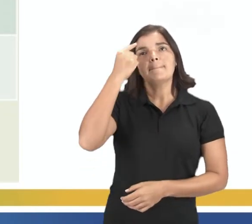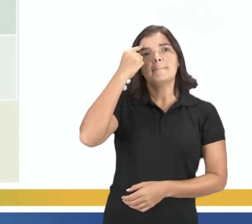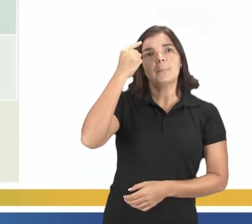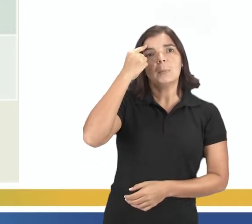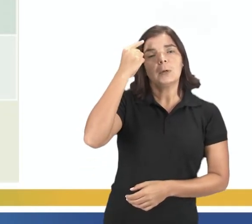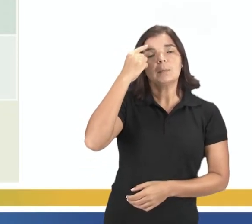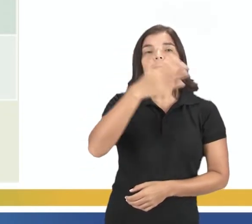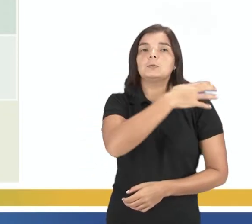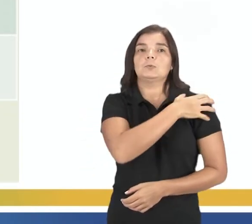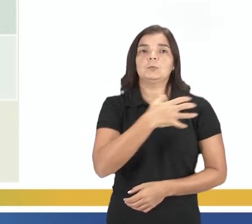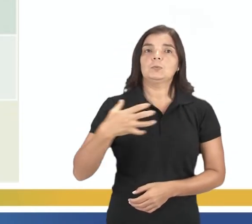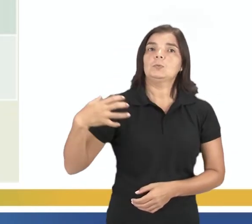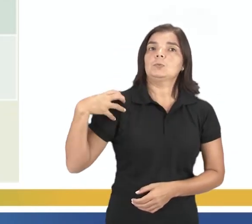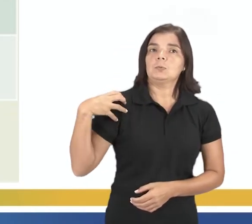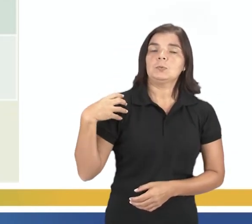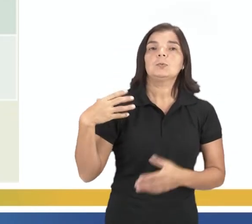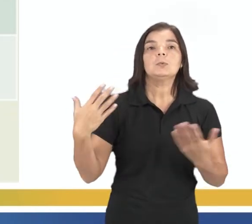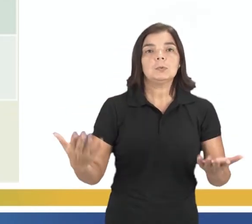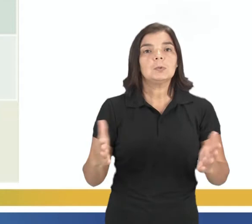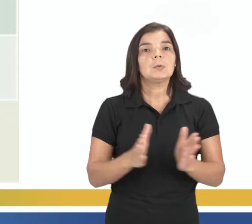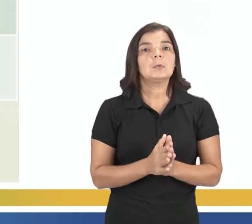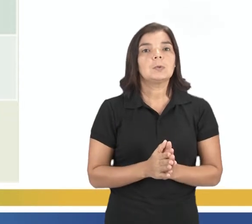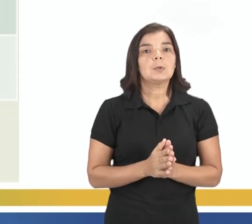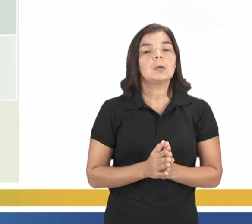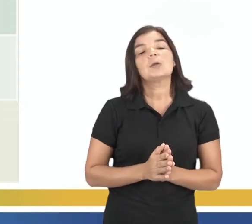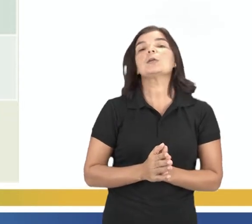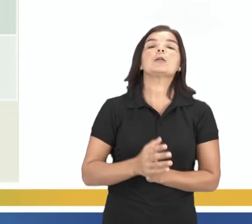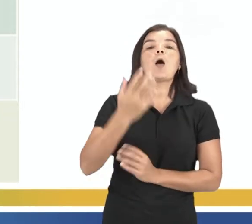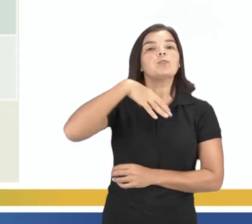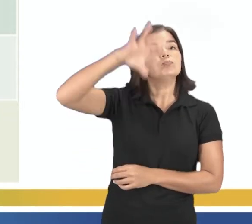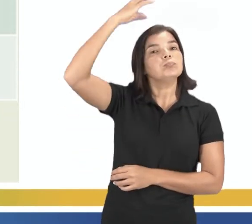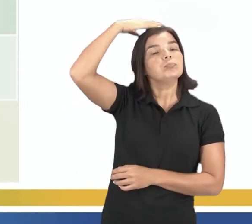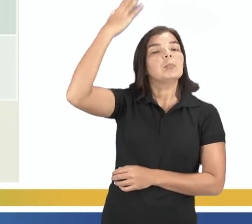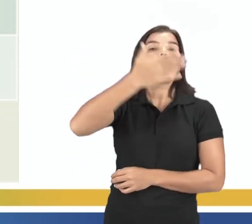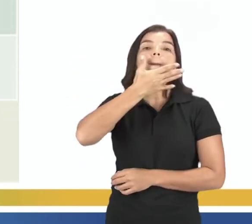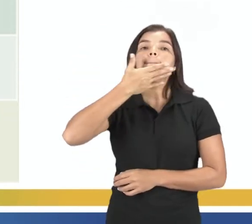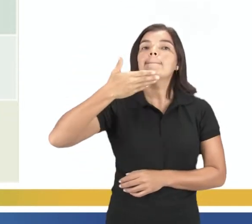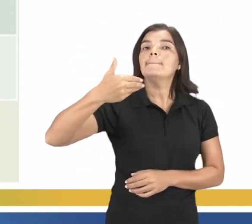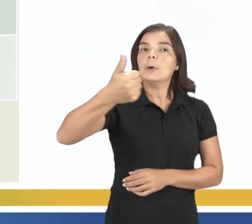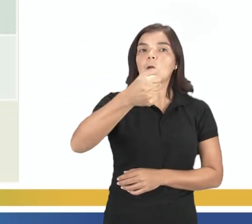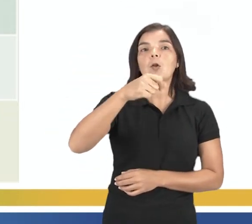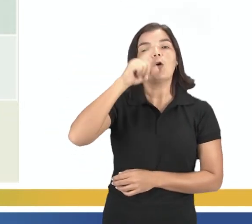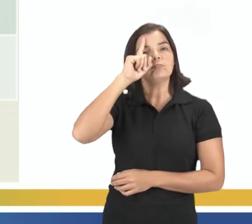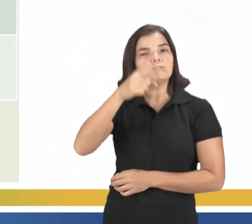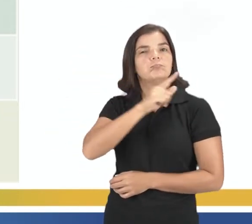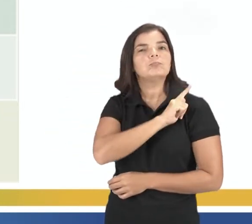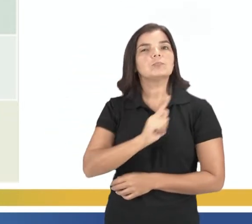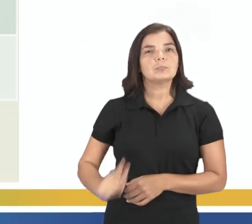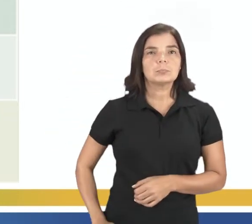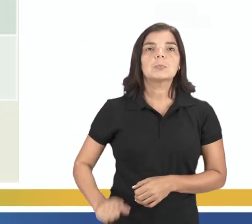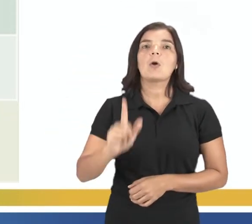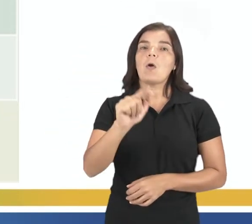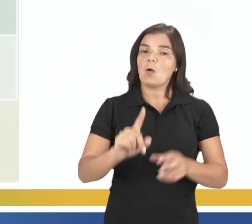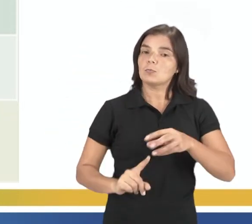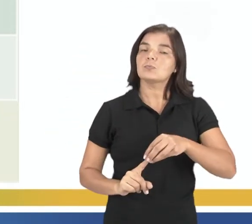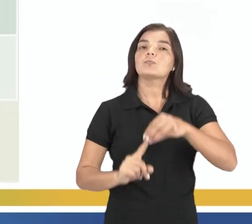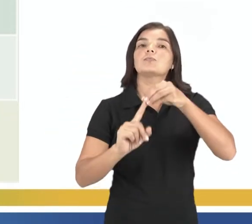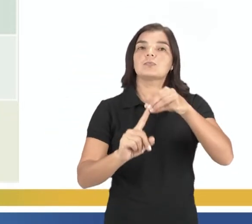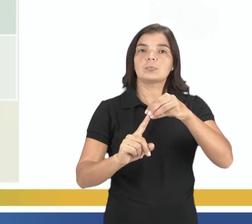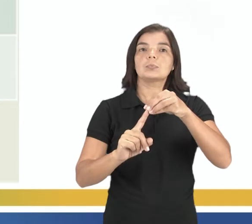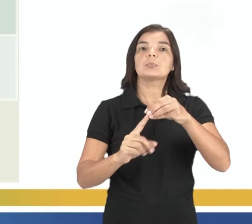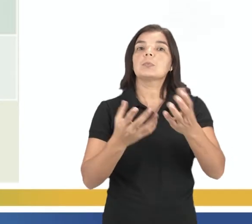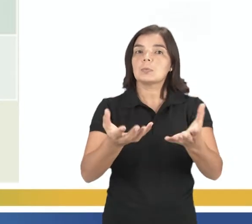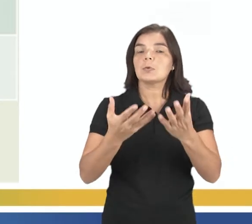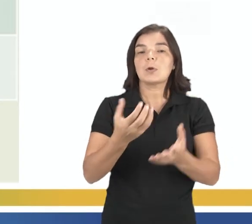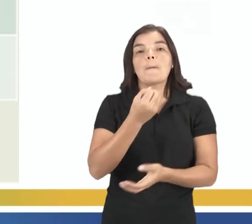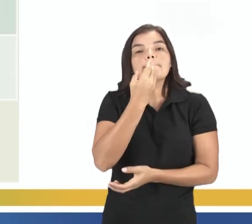pensamento aristotélico. Então, ele vai dizer que a monarquia é a melhor forma de governo. É o governo de um que